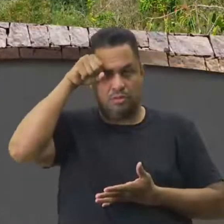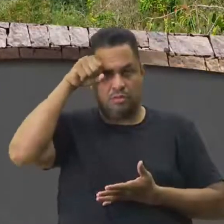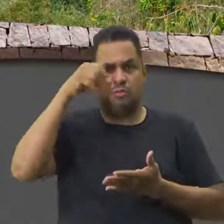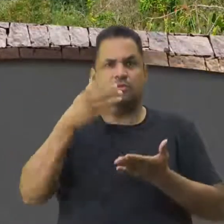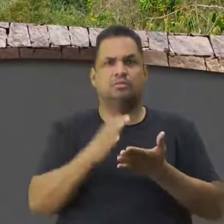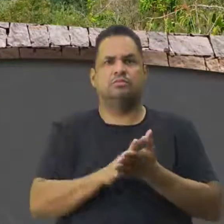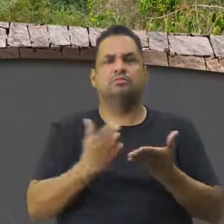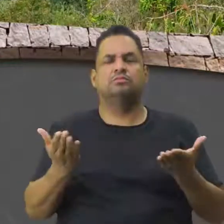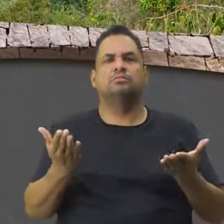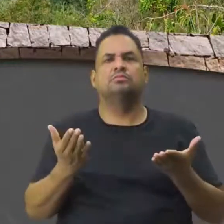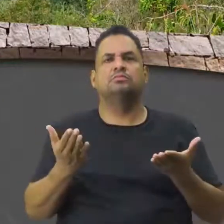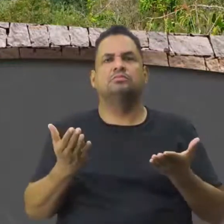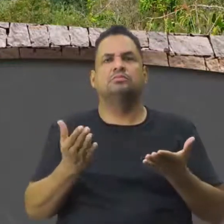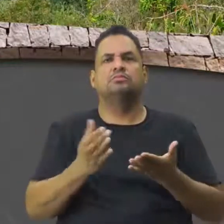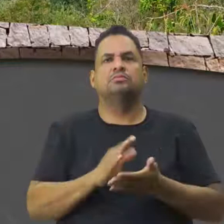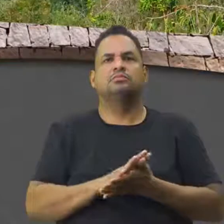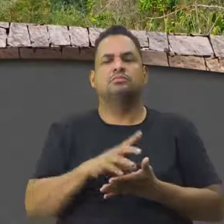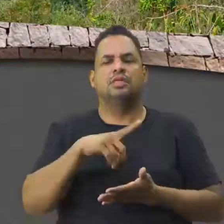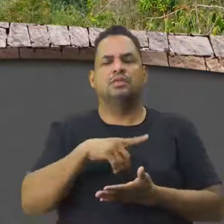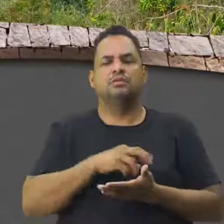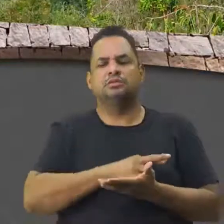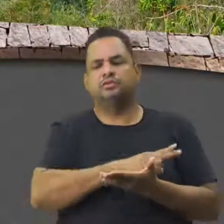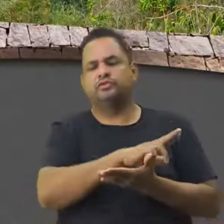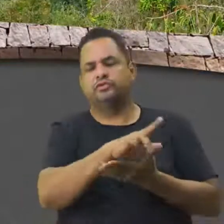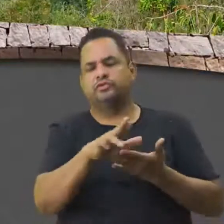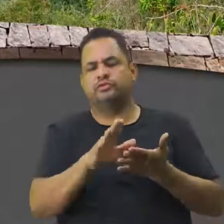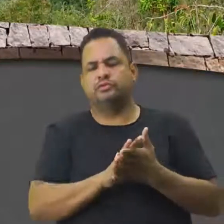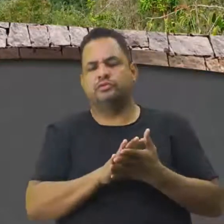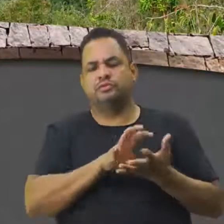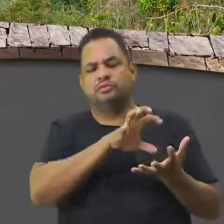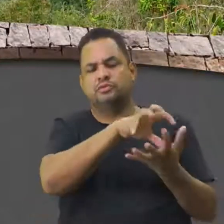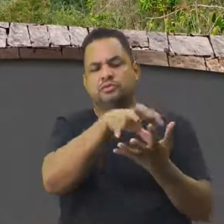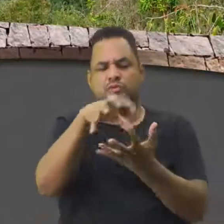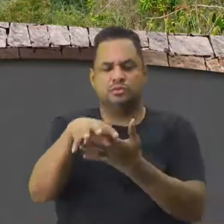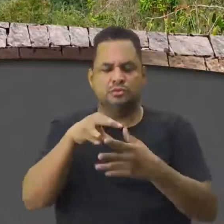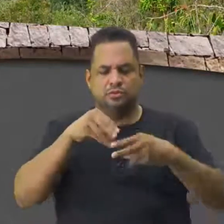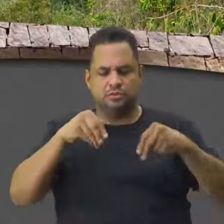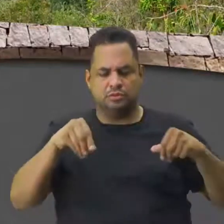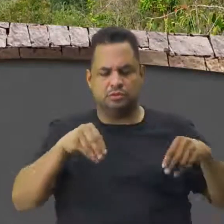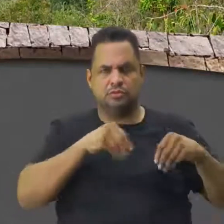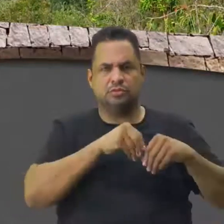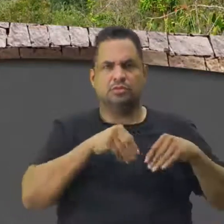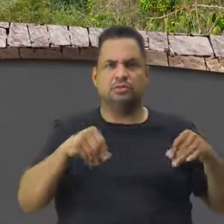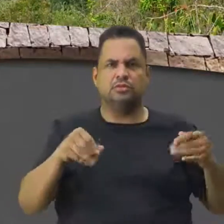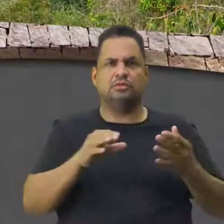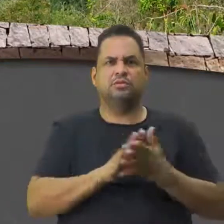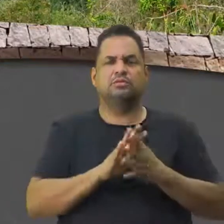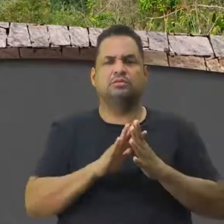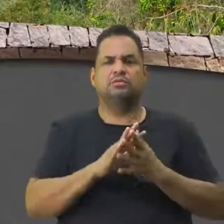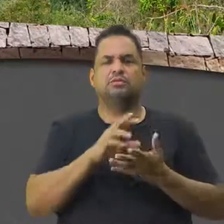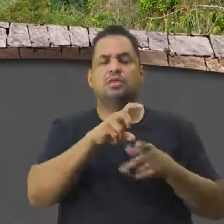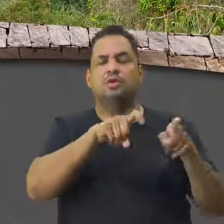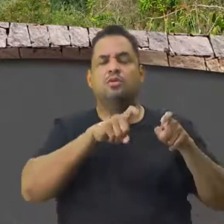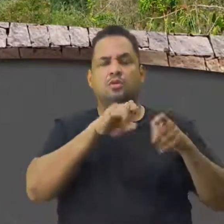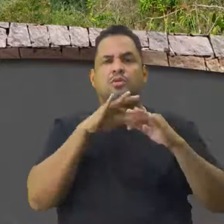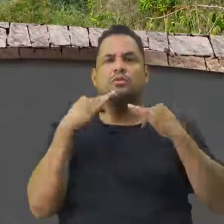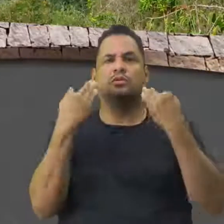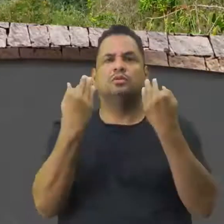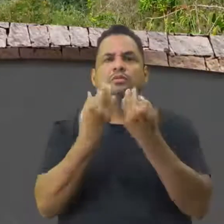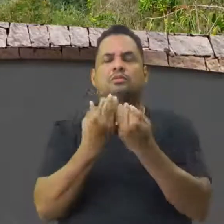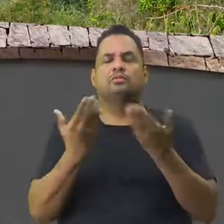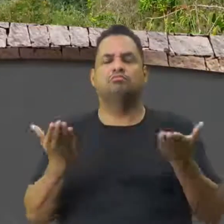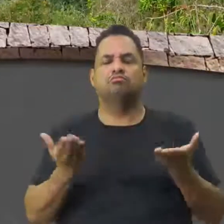lá eram grandes propriedades. Em Rondônia, a prioridade foi a agricultura familiar. Agora, imagina